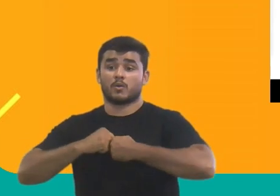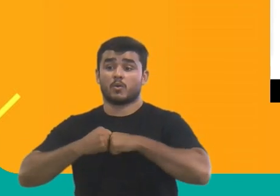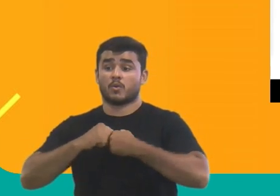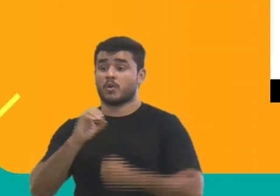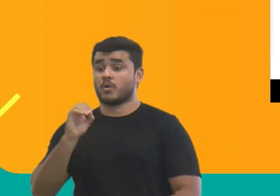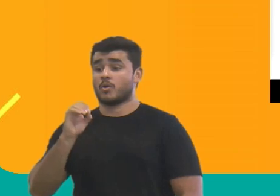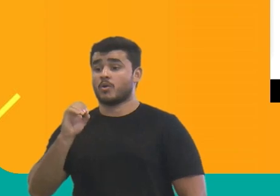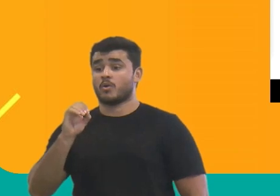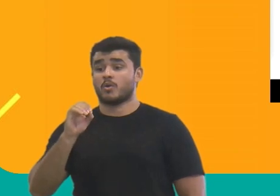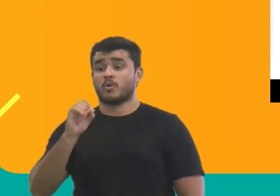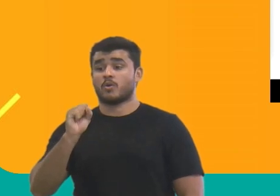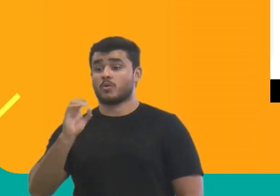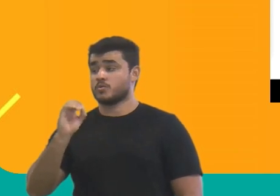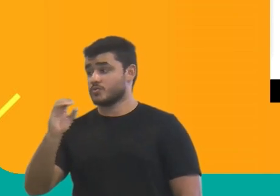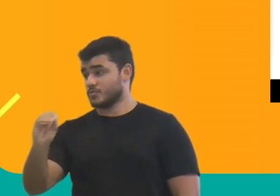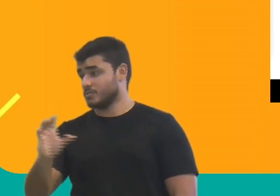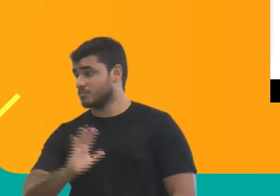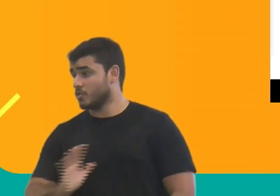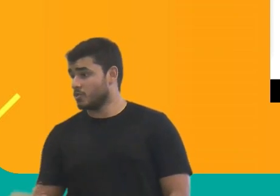questão. Tranquilo?